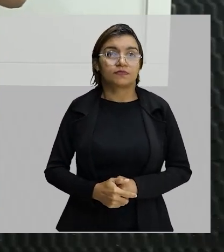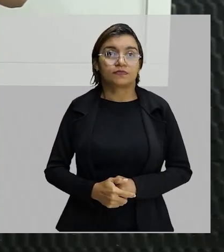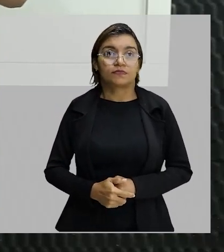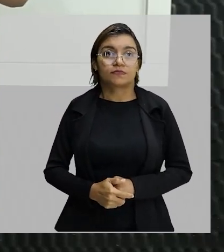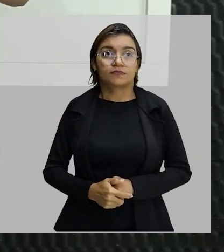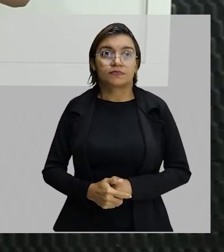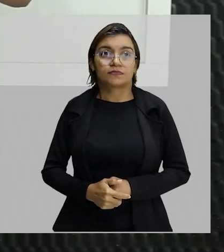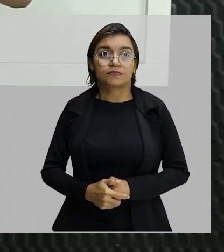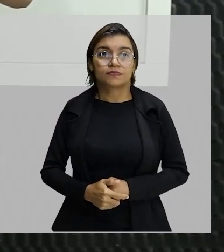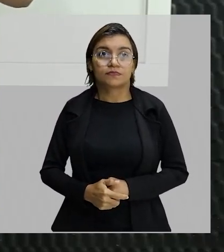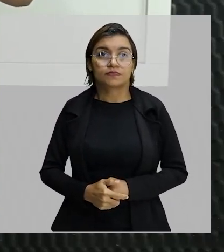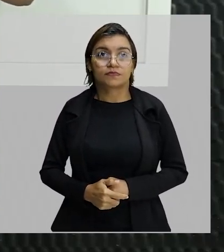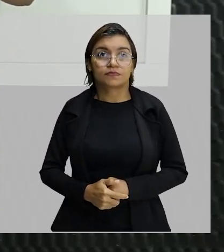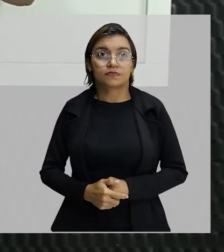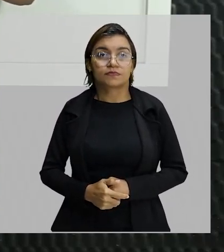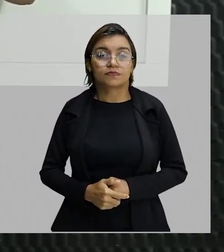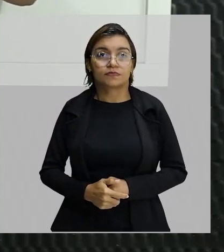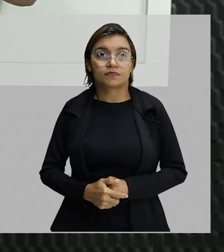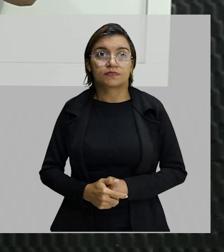da